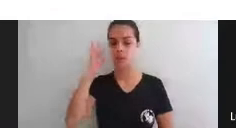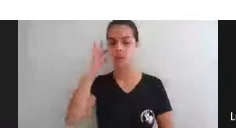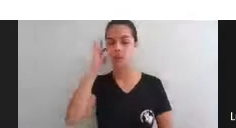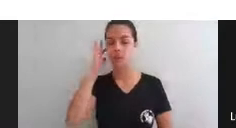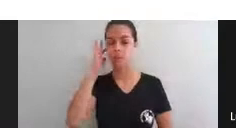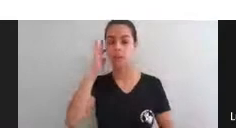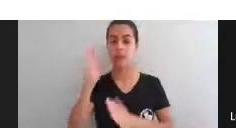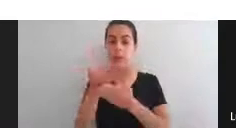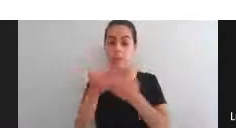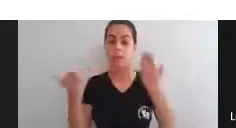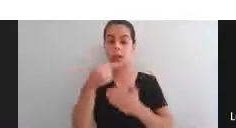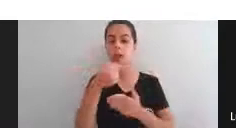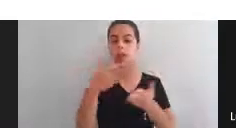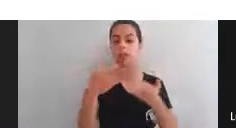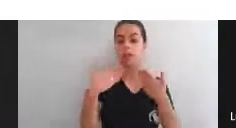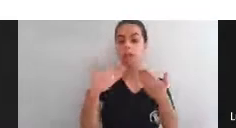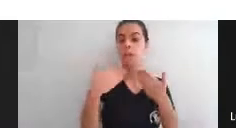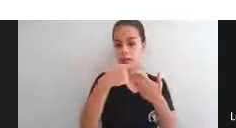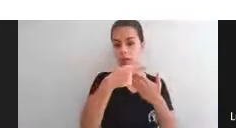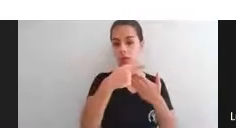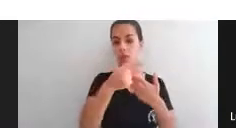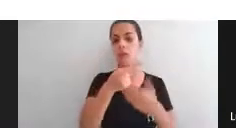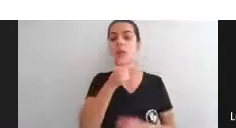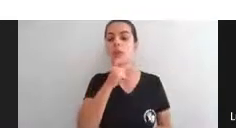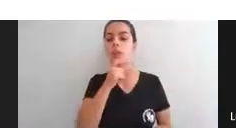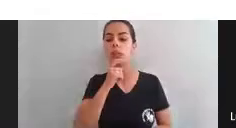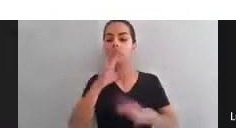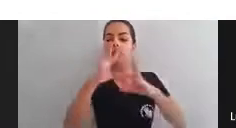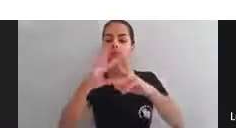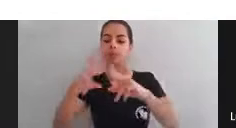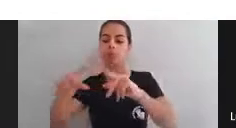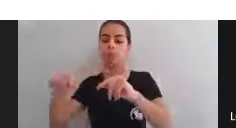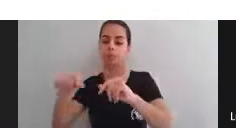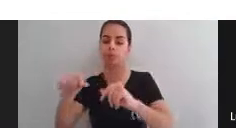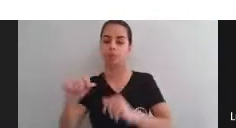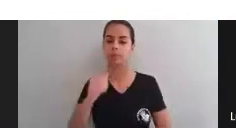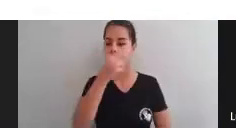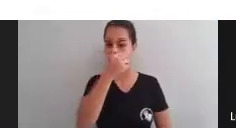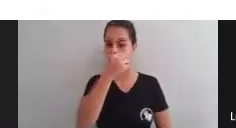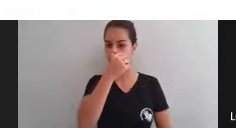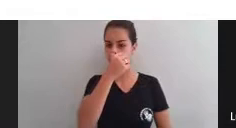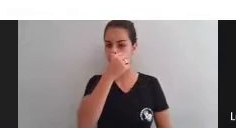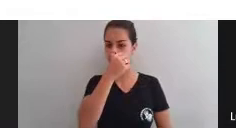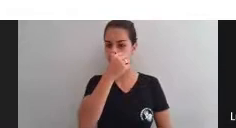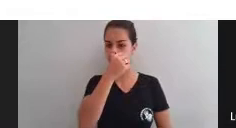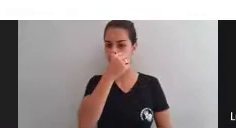calor para a fonte fria, esse processo.